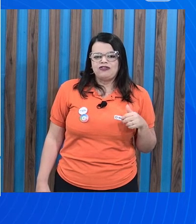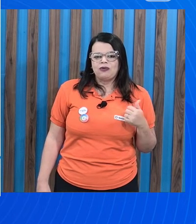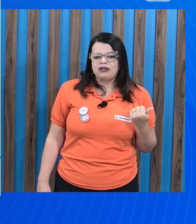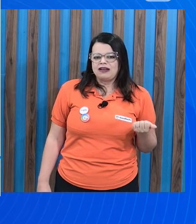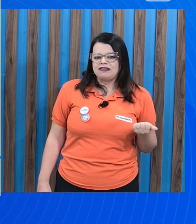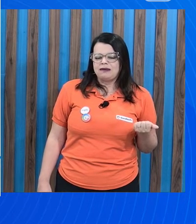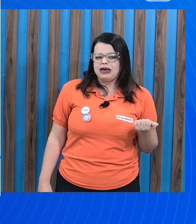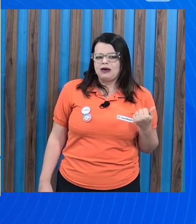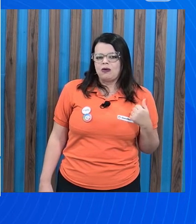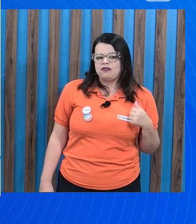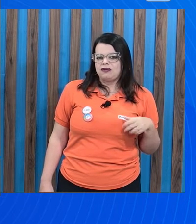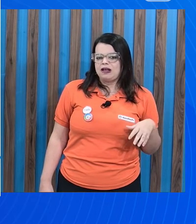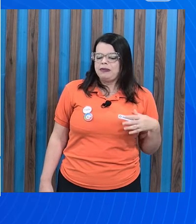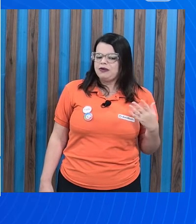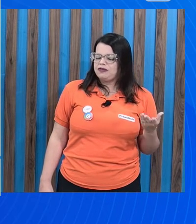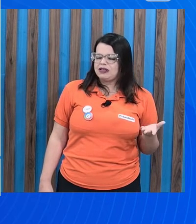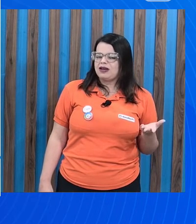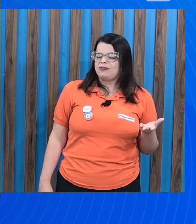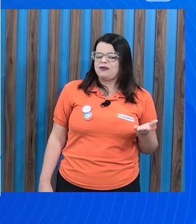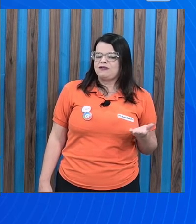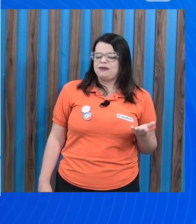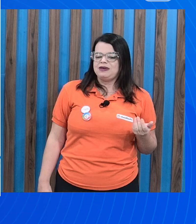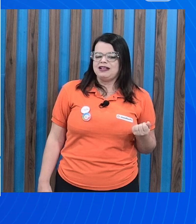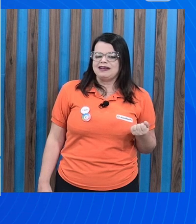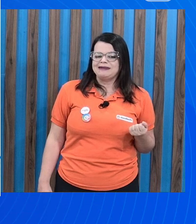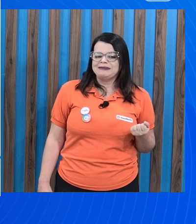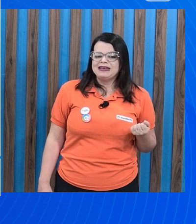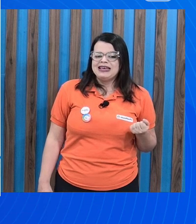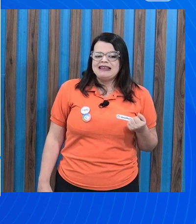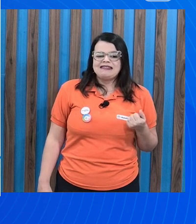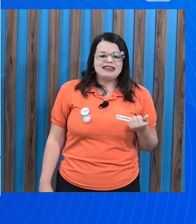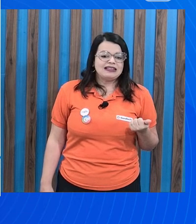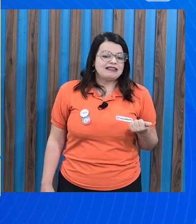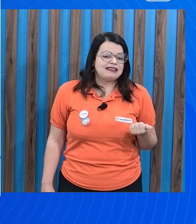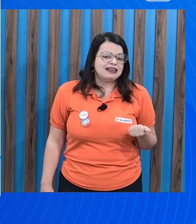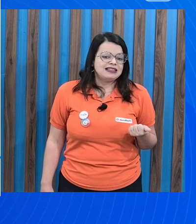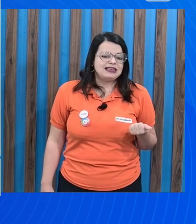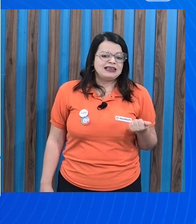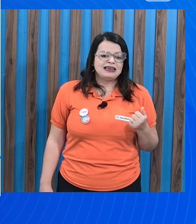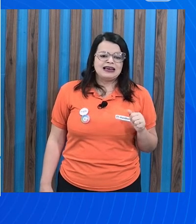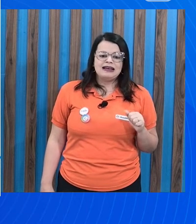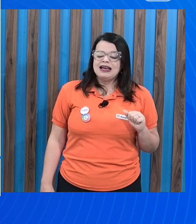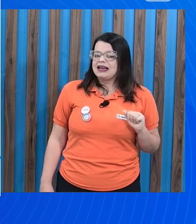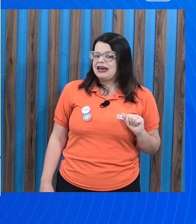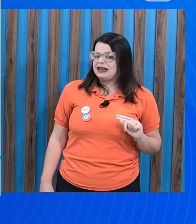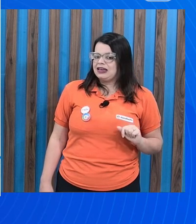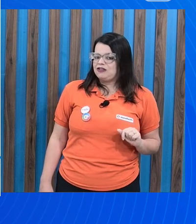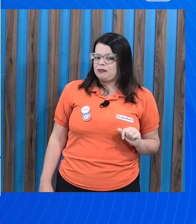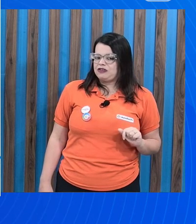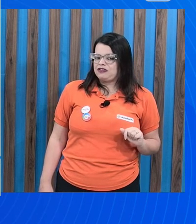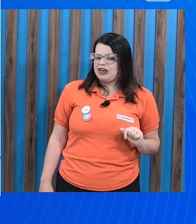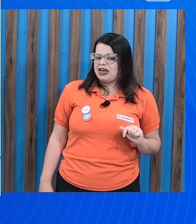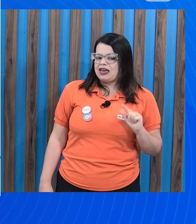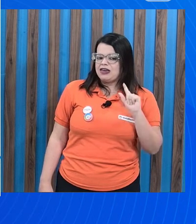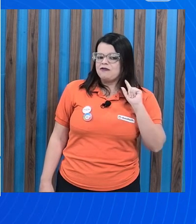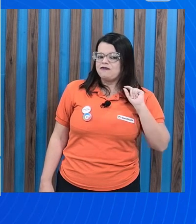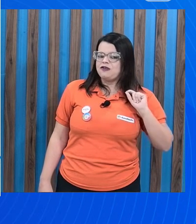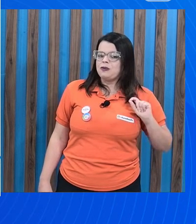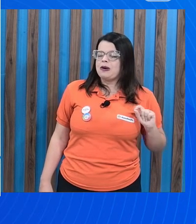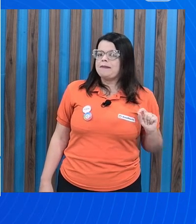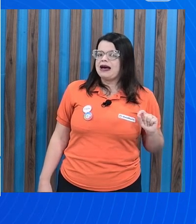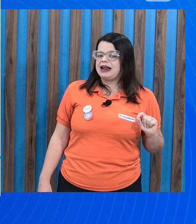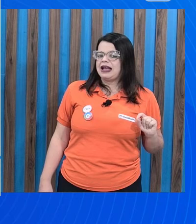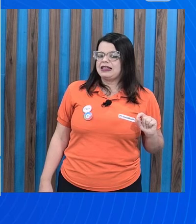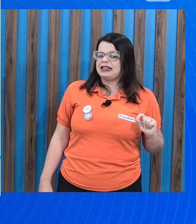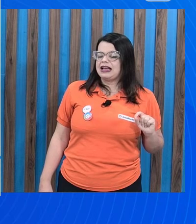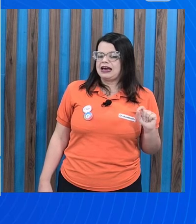divertimento e descontração aí com seus amigos ou até com sua família. Ciranda, cirandinha, caranguejo, peixe-é, eu vi